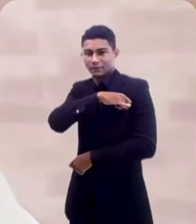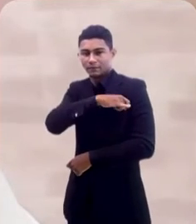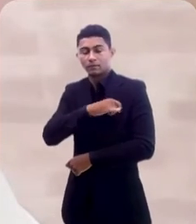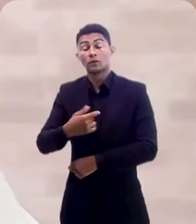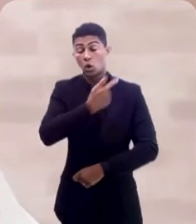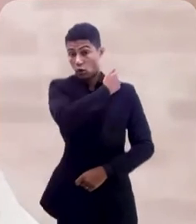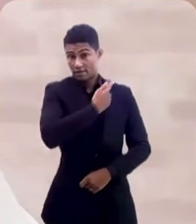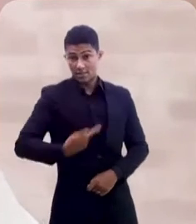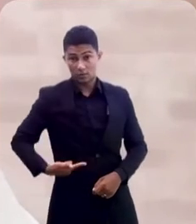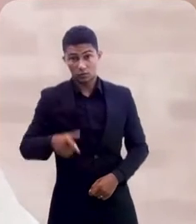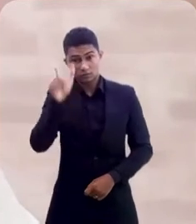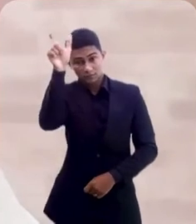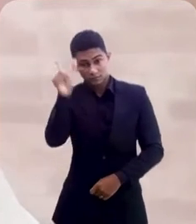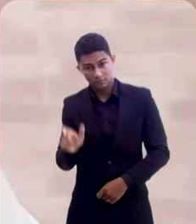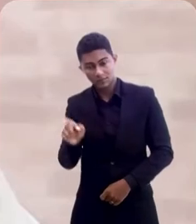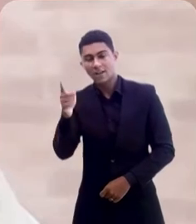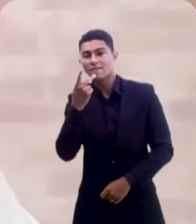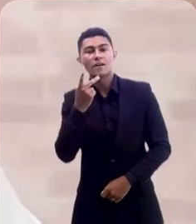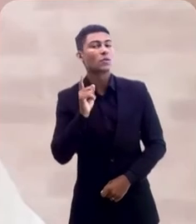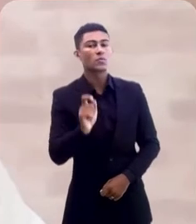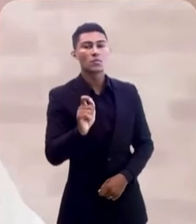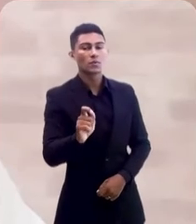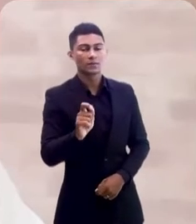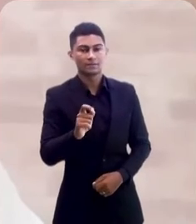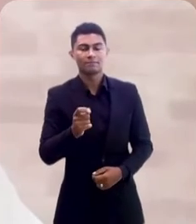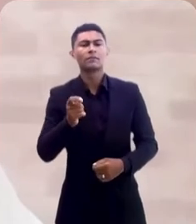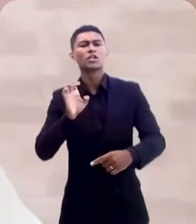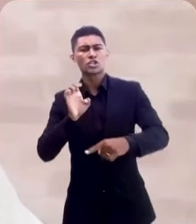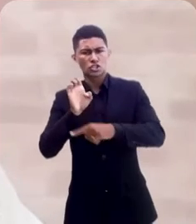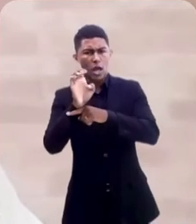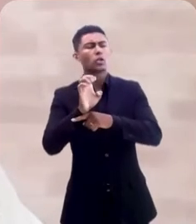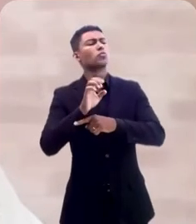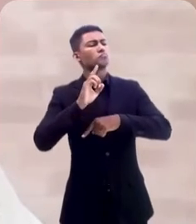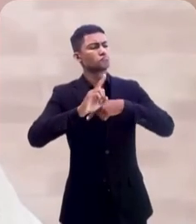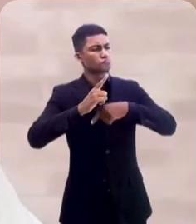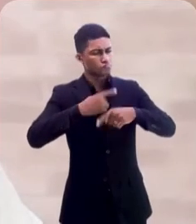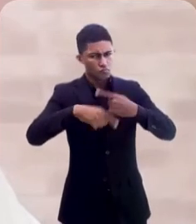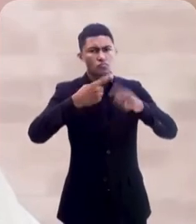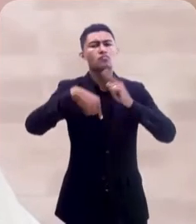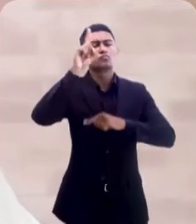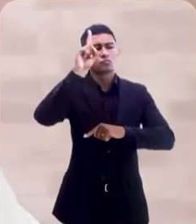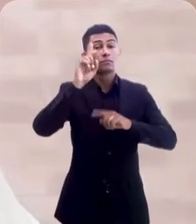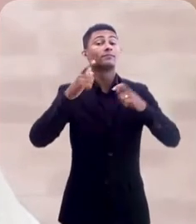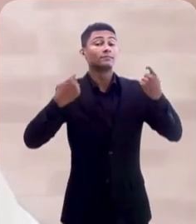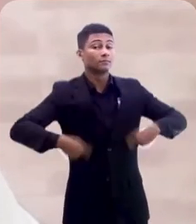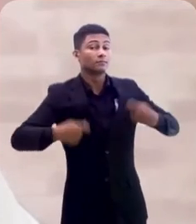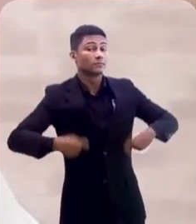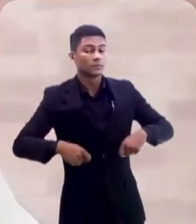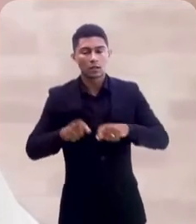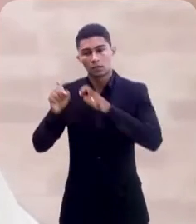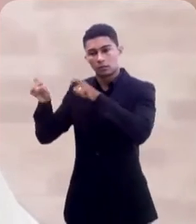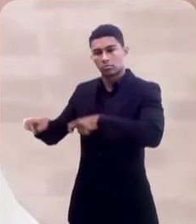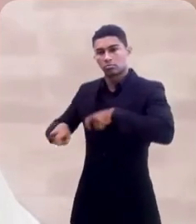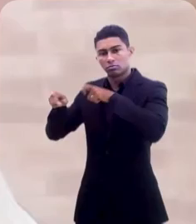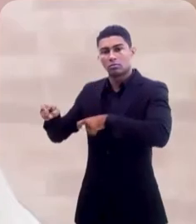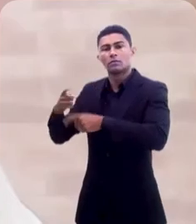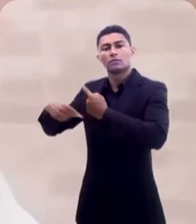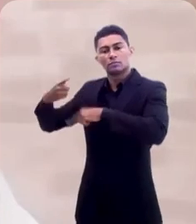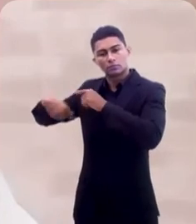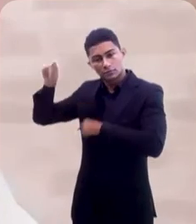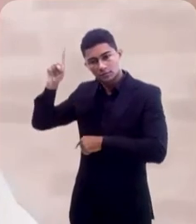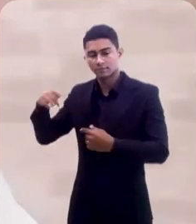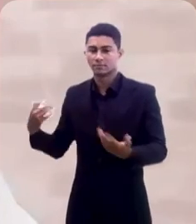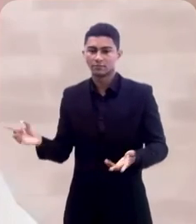governador Cláudio Castro, não há estado desenvolvido sem o interior desenvolvido. E